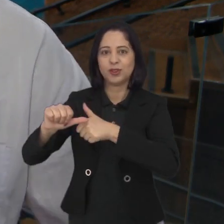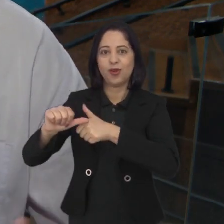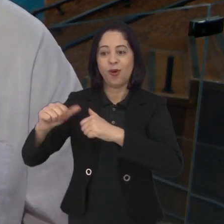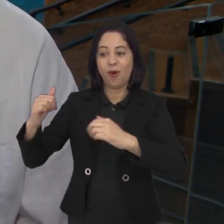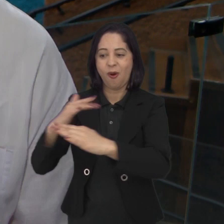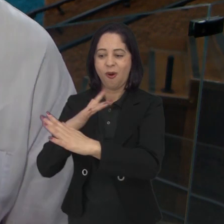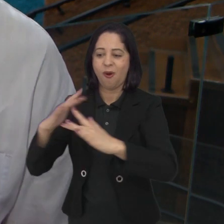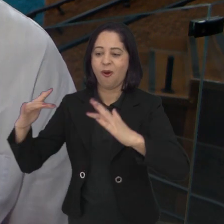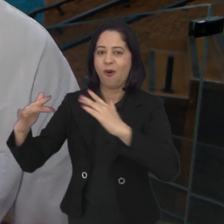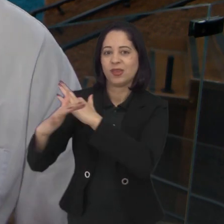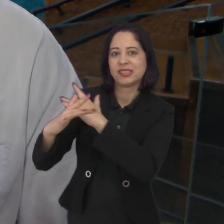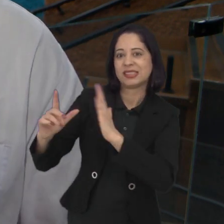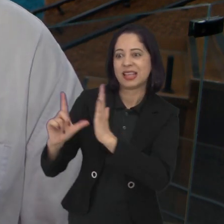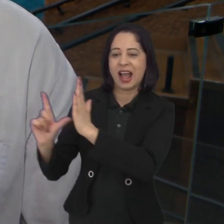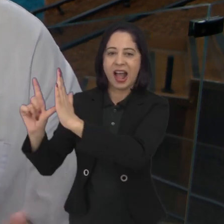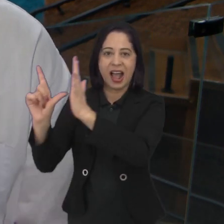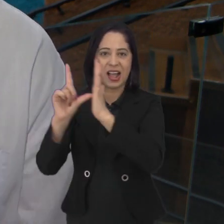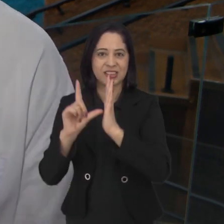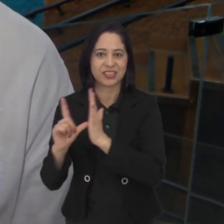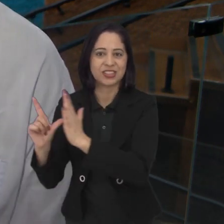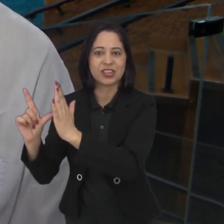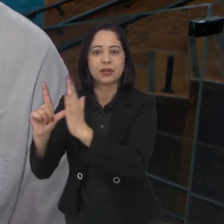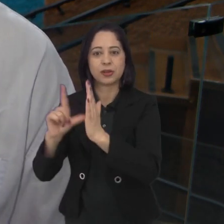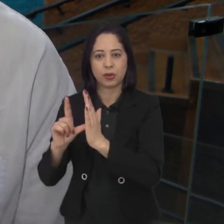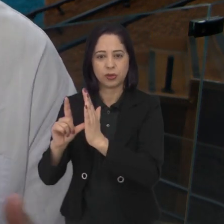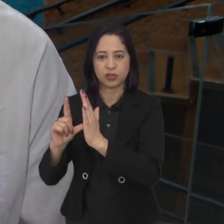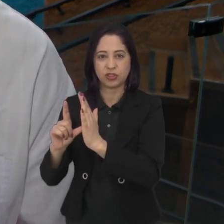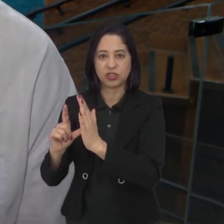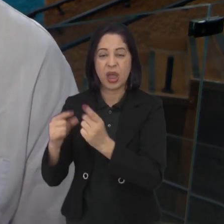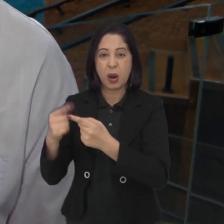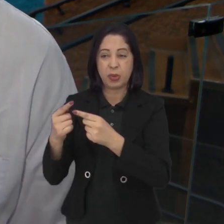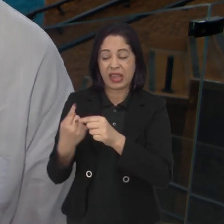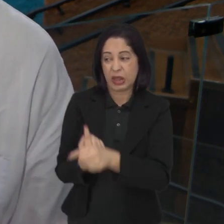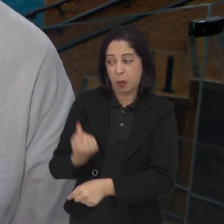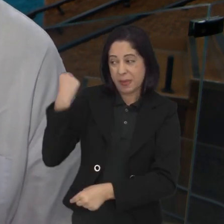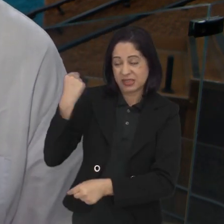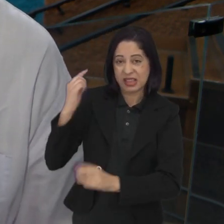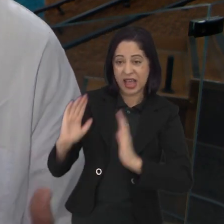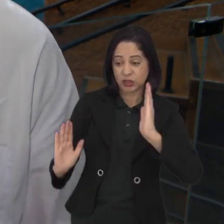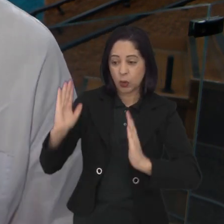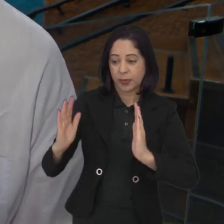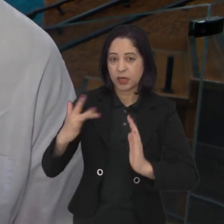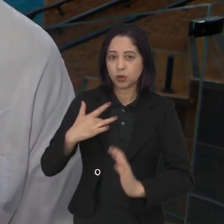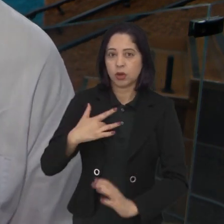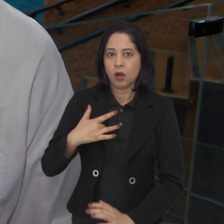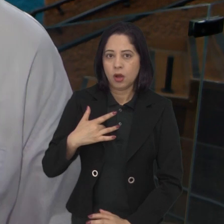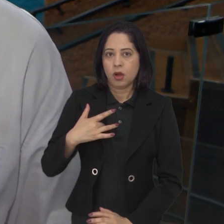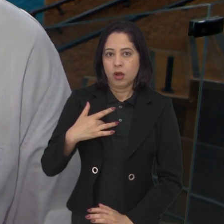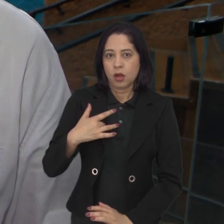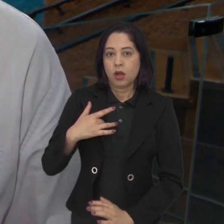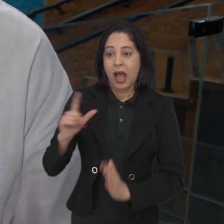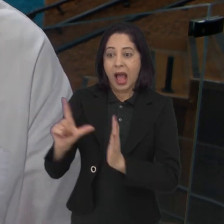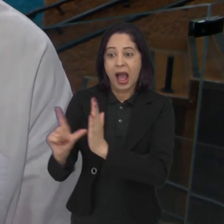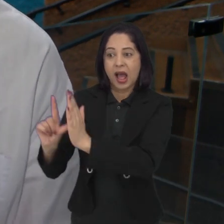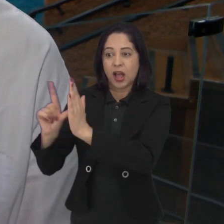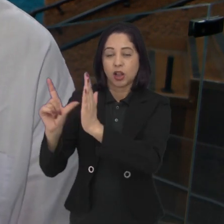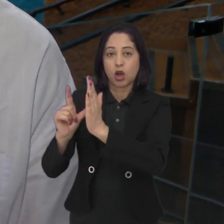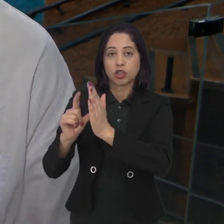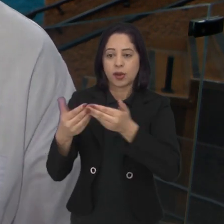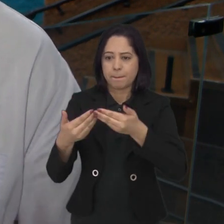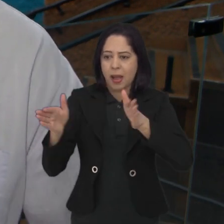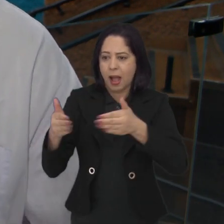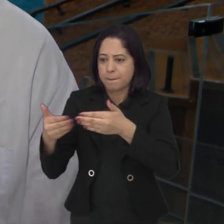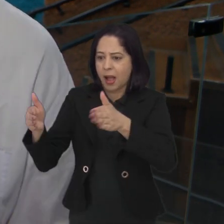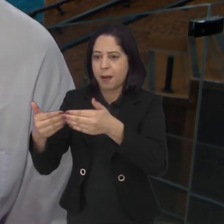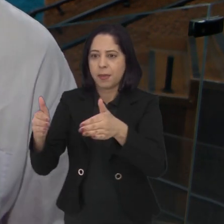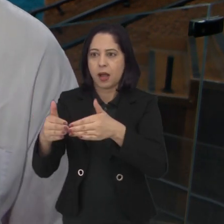urbana, comercial. Vivíamos a época da tuberculose, então o comércio estava bombando, né? E ele era comerciante,